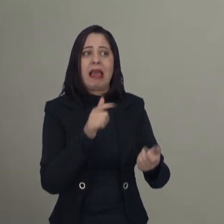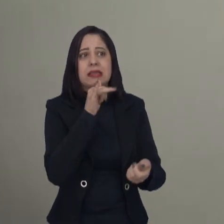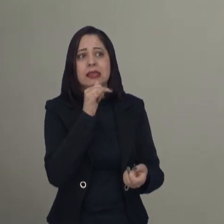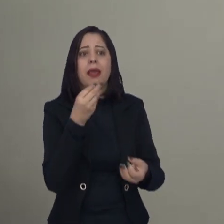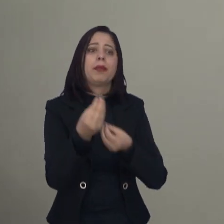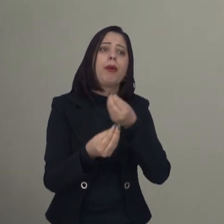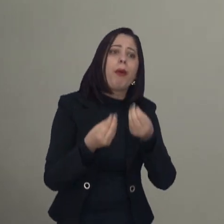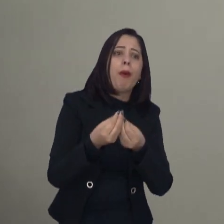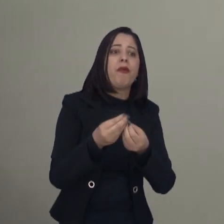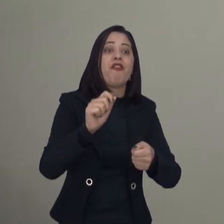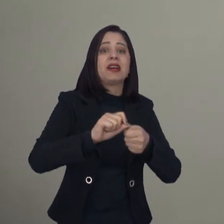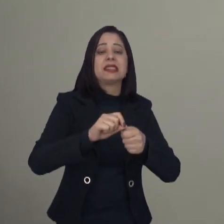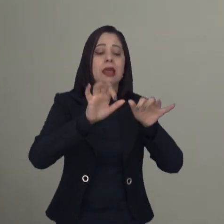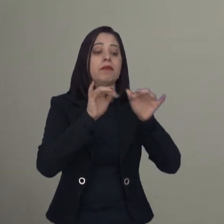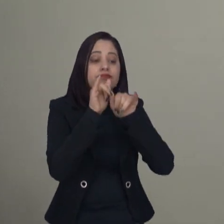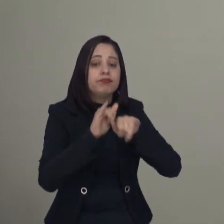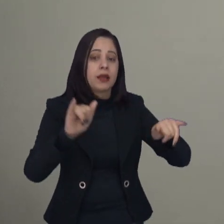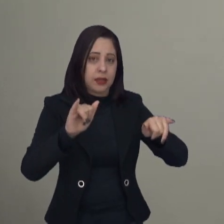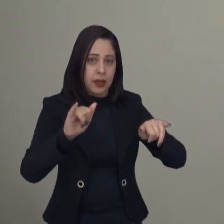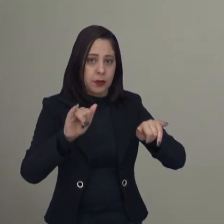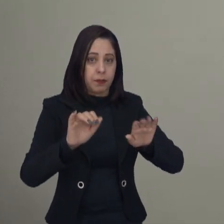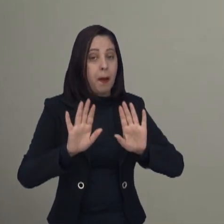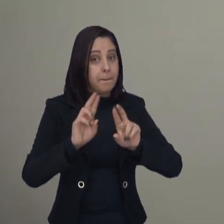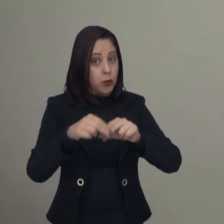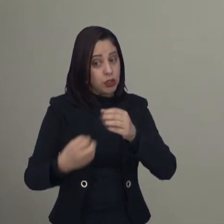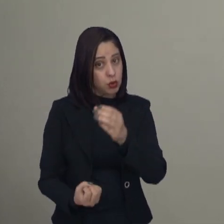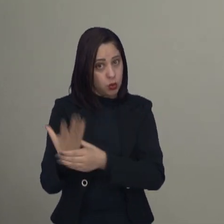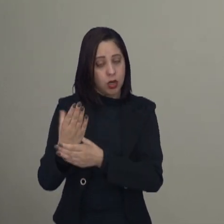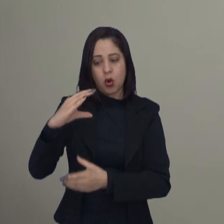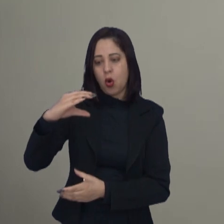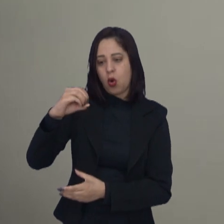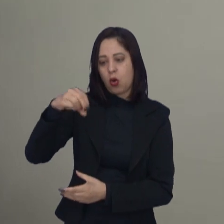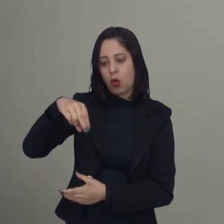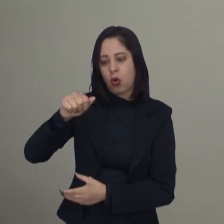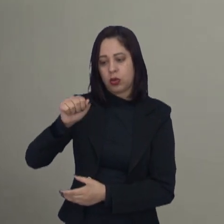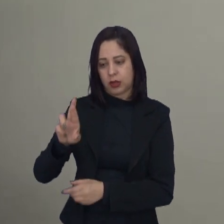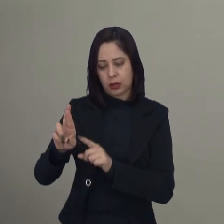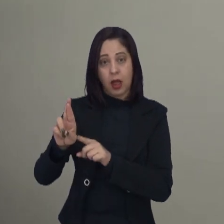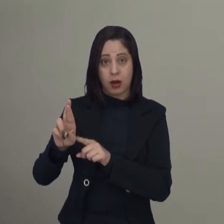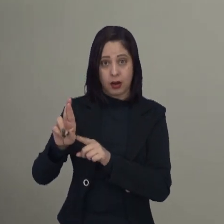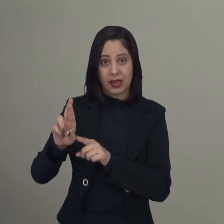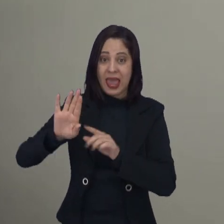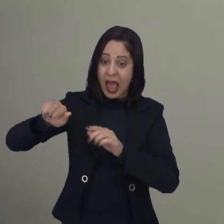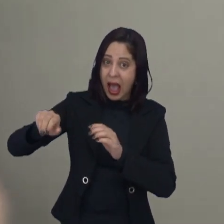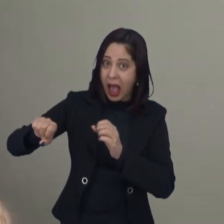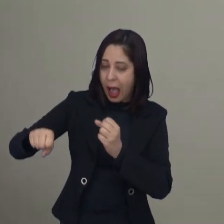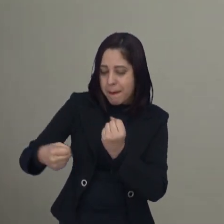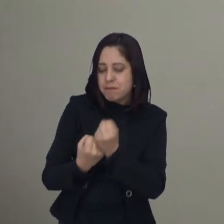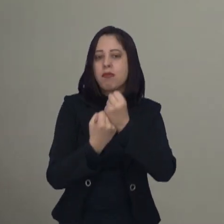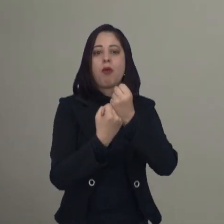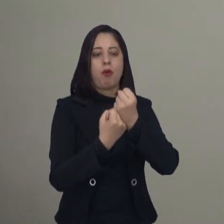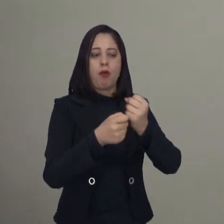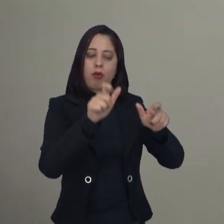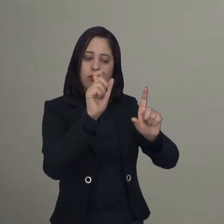e tal assunto. Então, surgiu o CONAR, tá? Que é um órgão não governamental, mas que dá esse amparo às pessoas que exercem